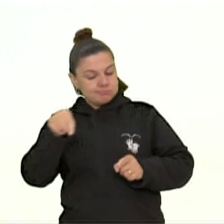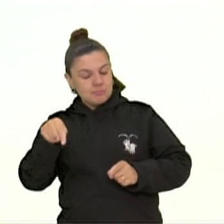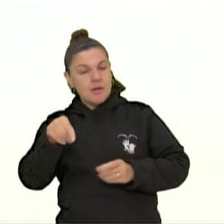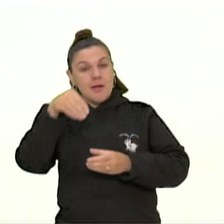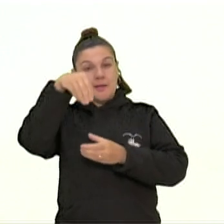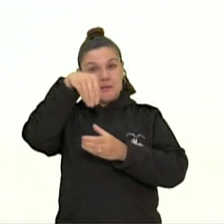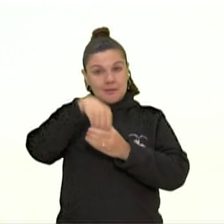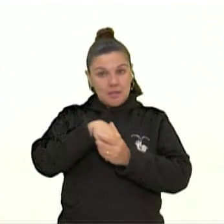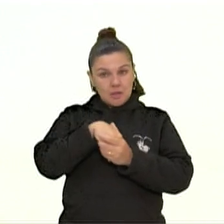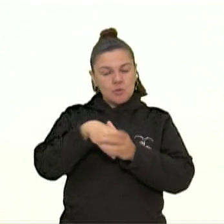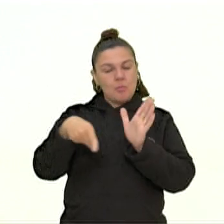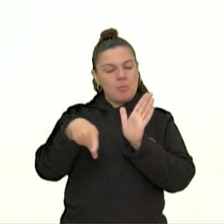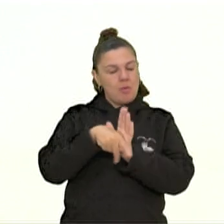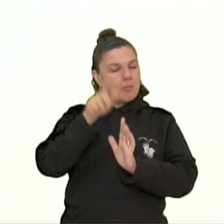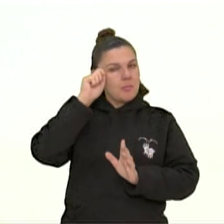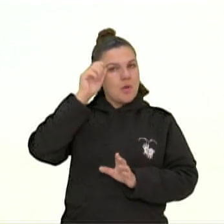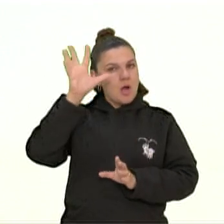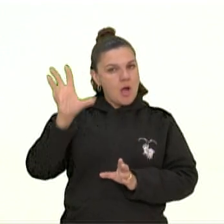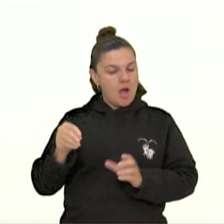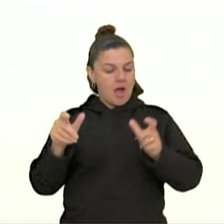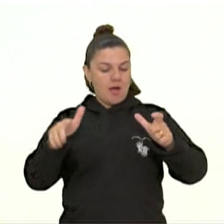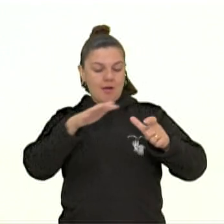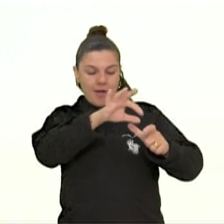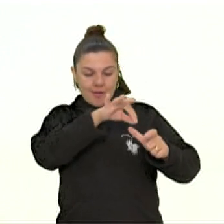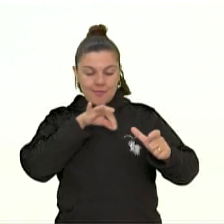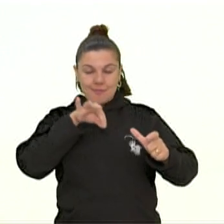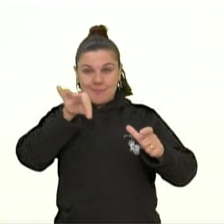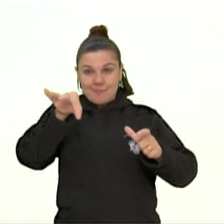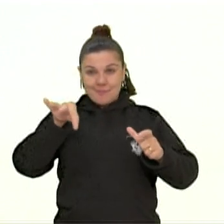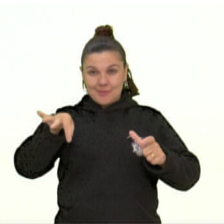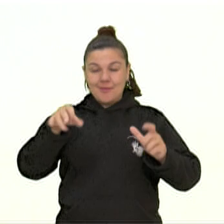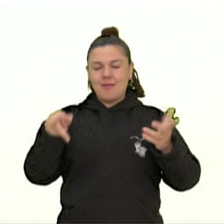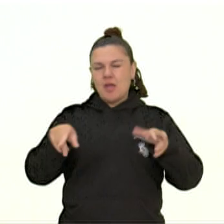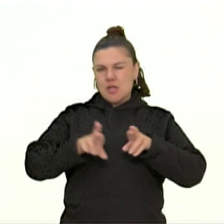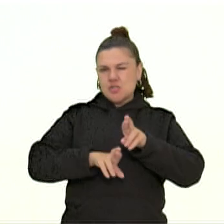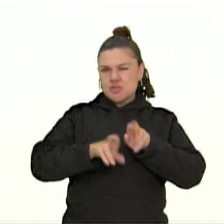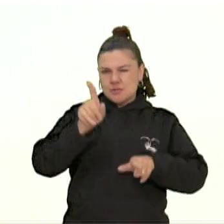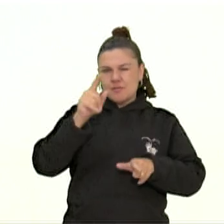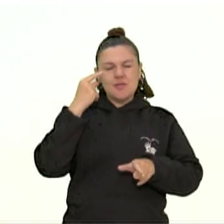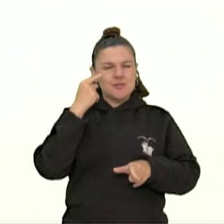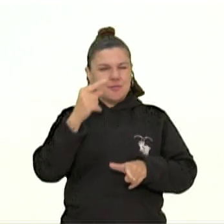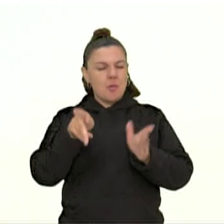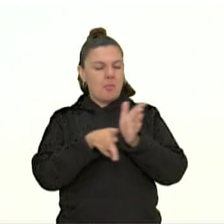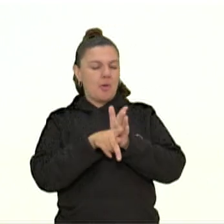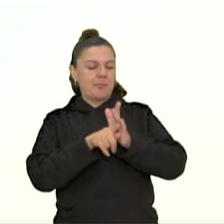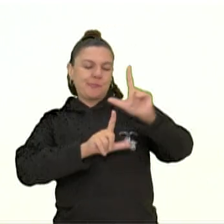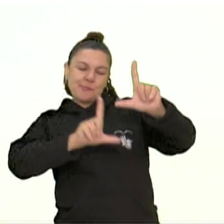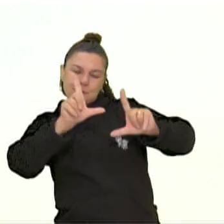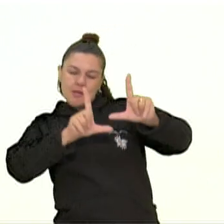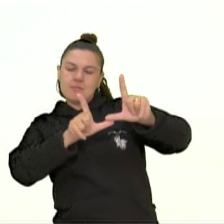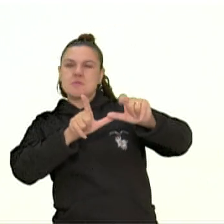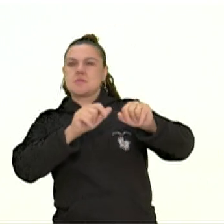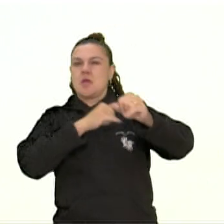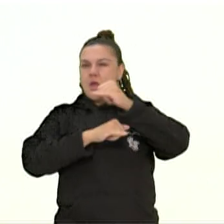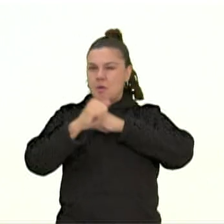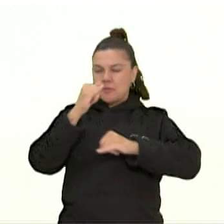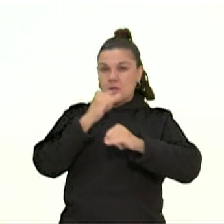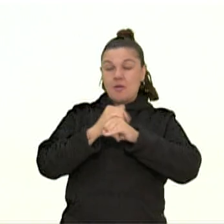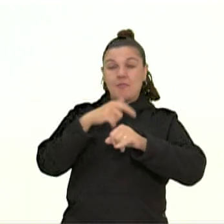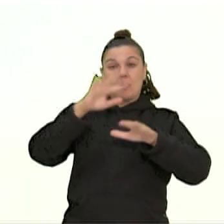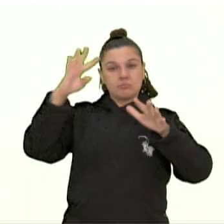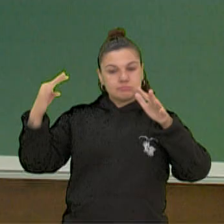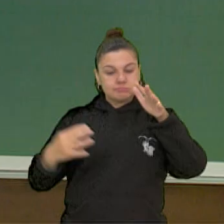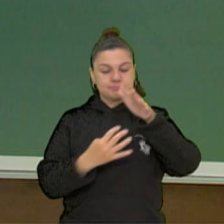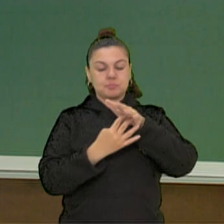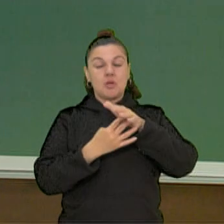dentro do próprio continente. Ao contrário do que a gente vê muito na mídia, né? As notícias dessa movimentação, principalmente em